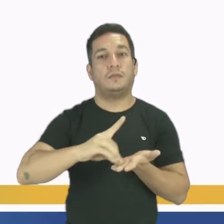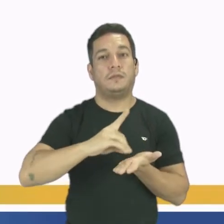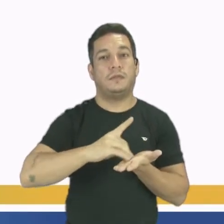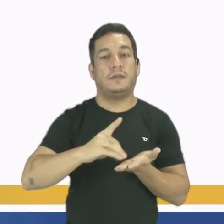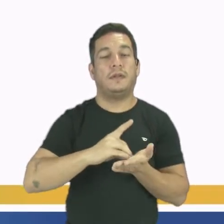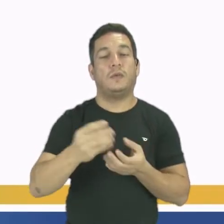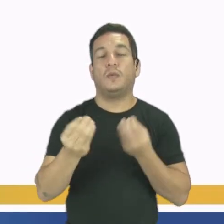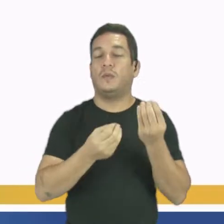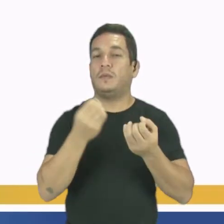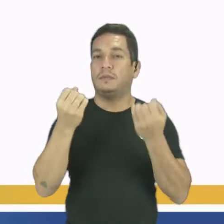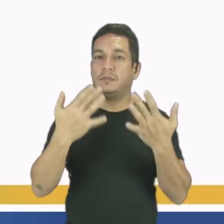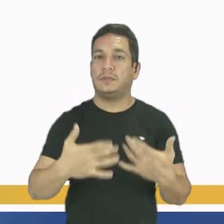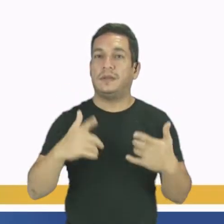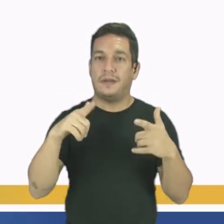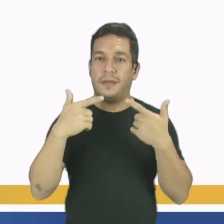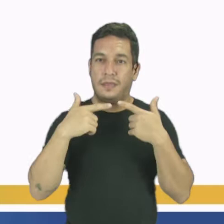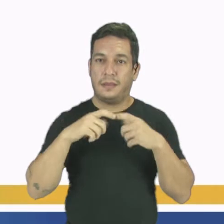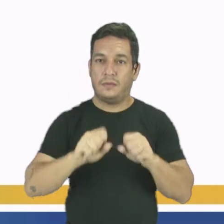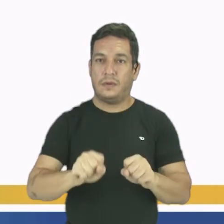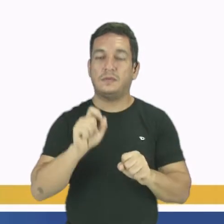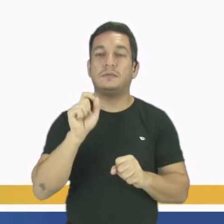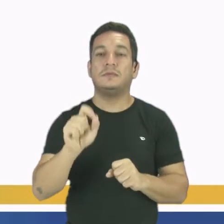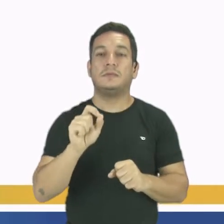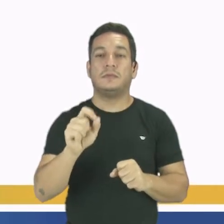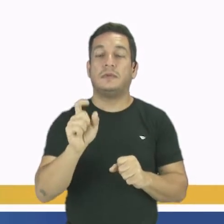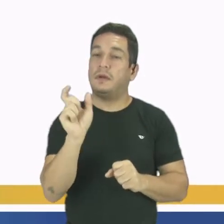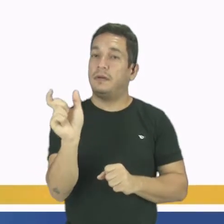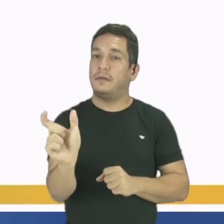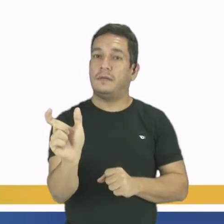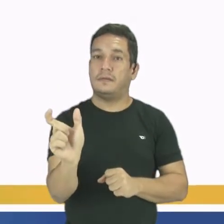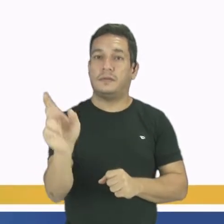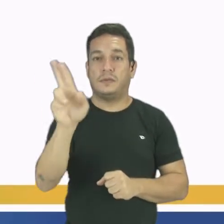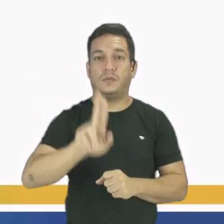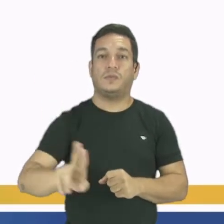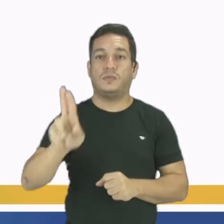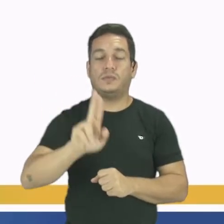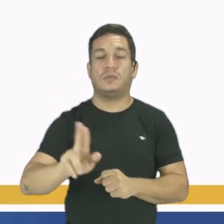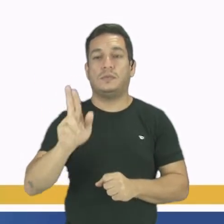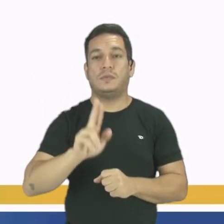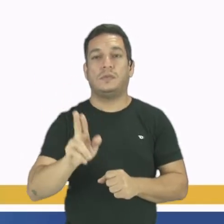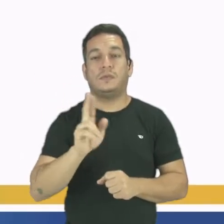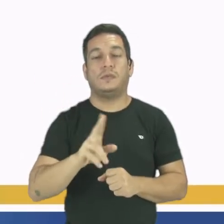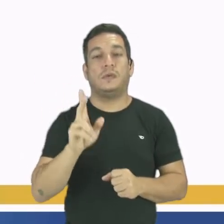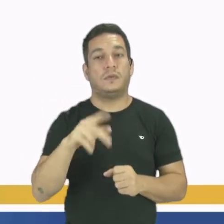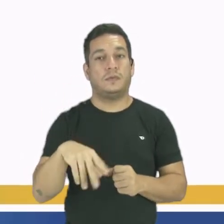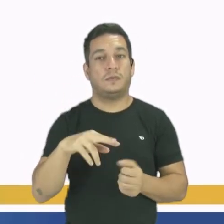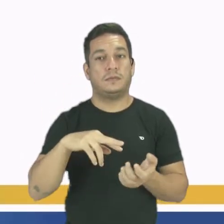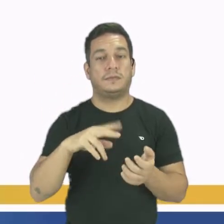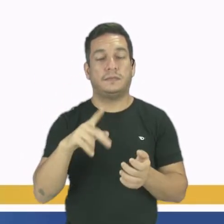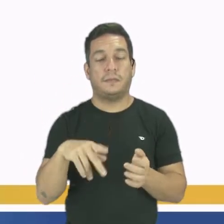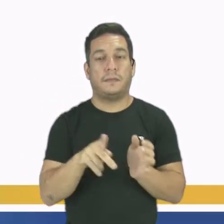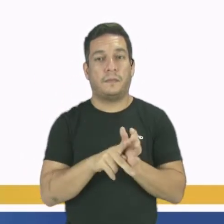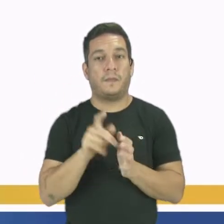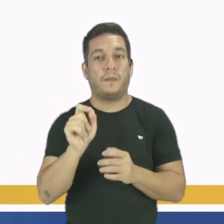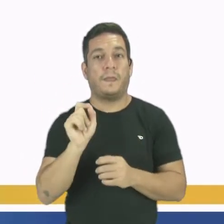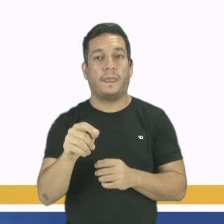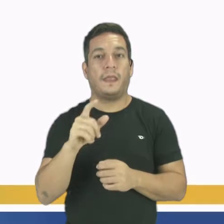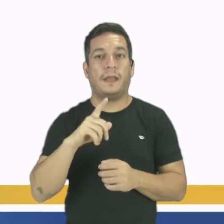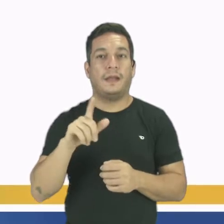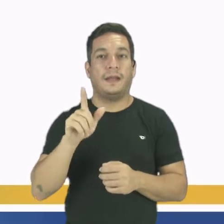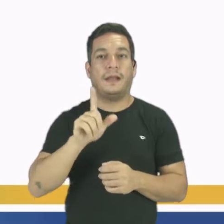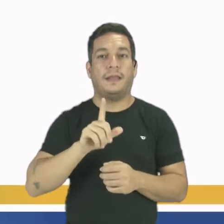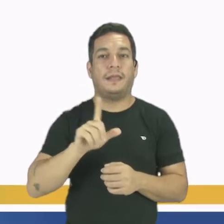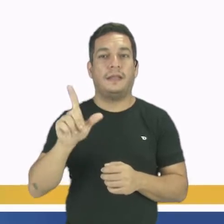como a linguagem em que a palavra é utilizada em seu sentido próprio, literal,